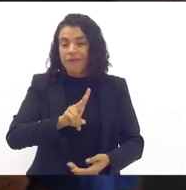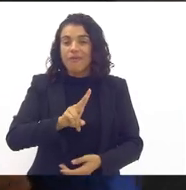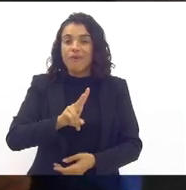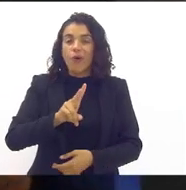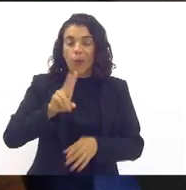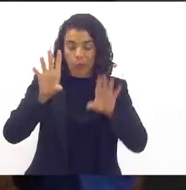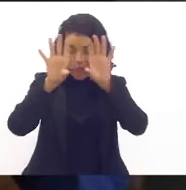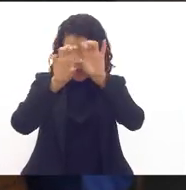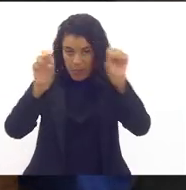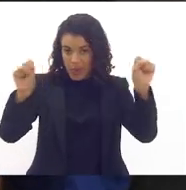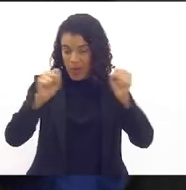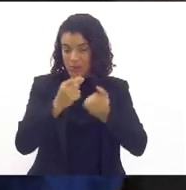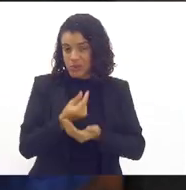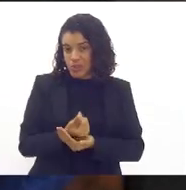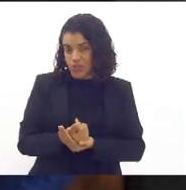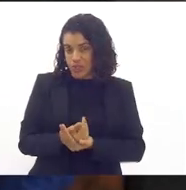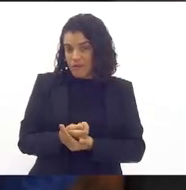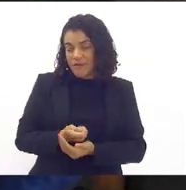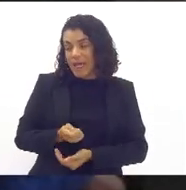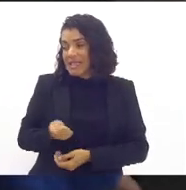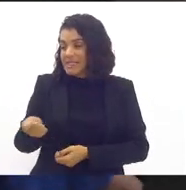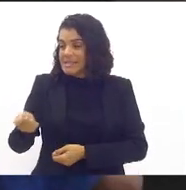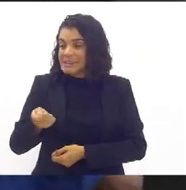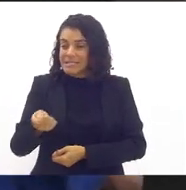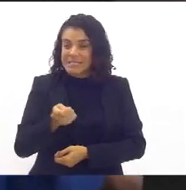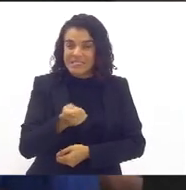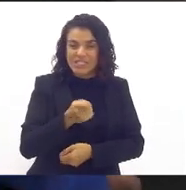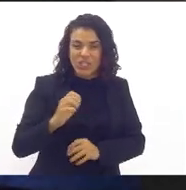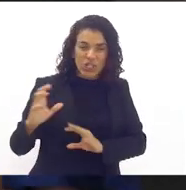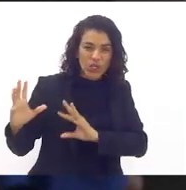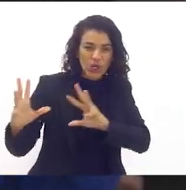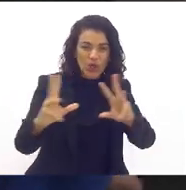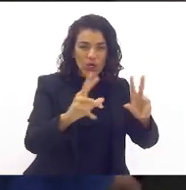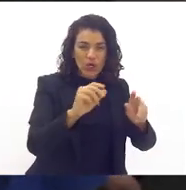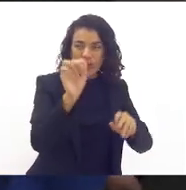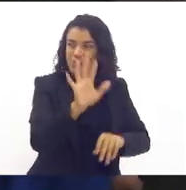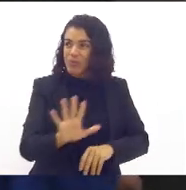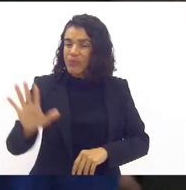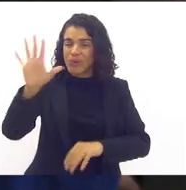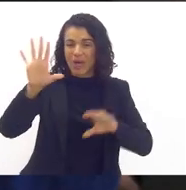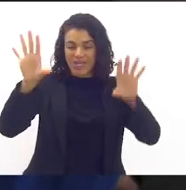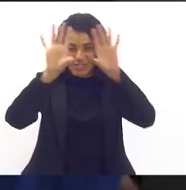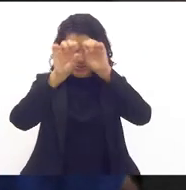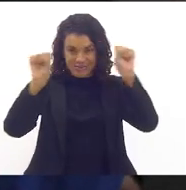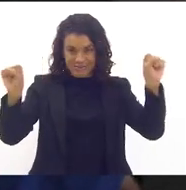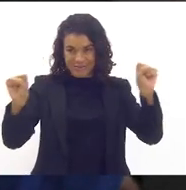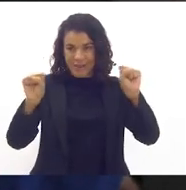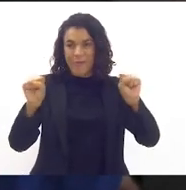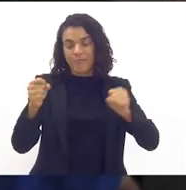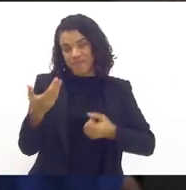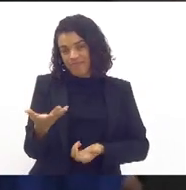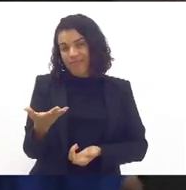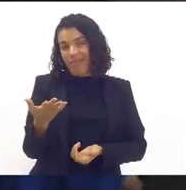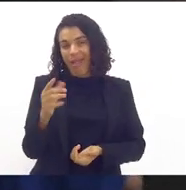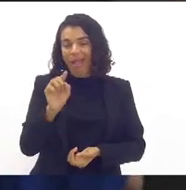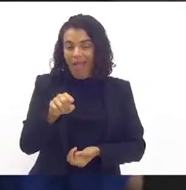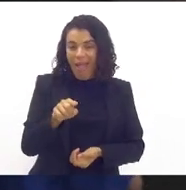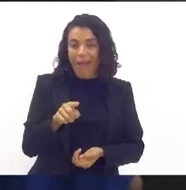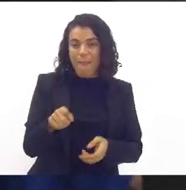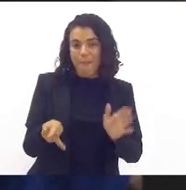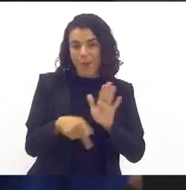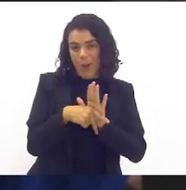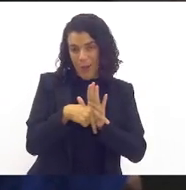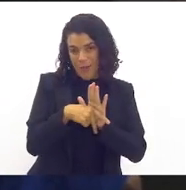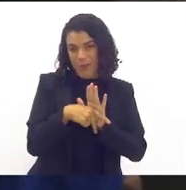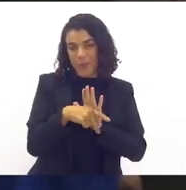Tribunal de Contas da União vai exigir dos Tribunais de Contas se as contraprestações dos tomadores dos